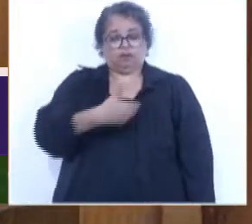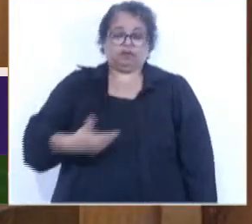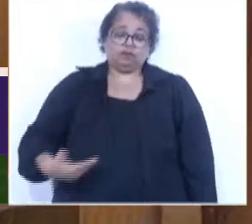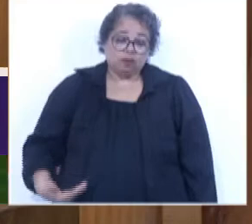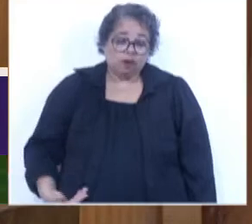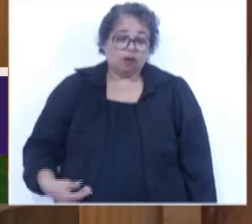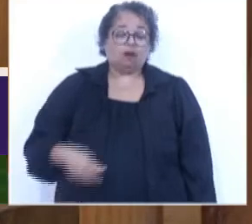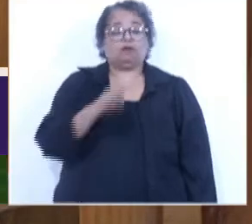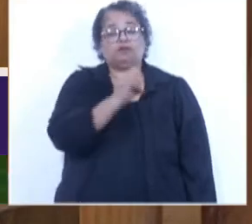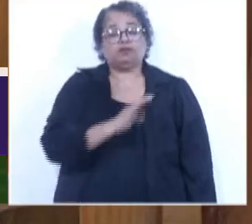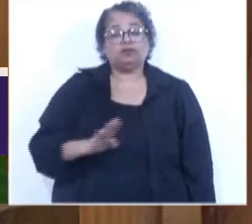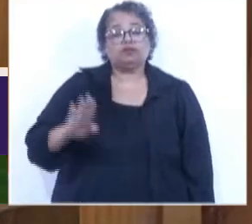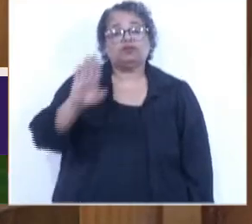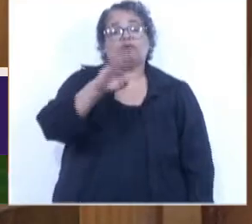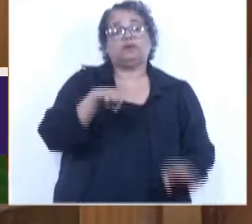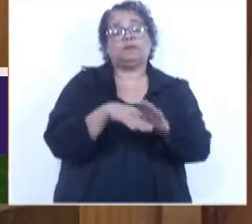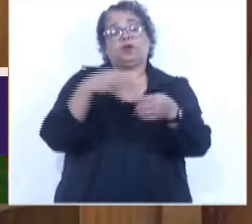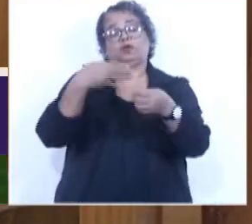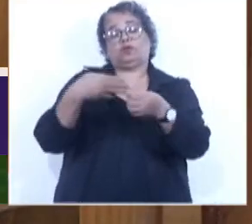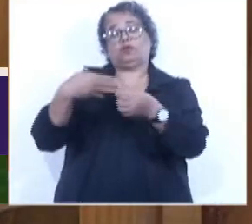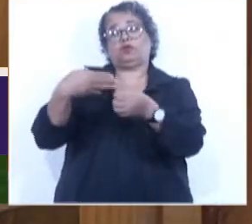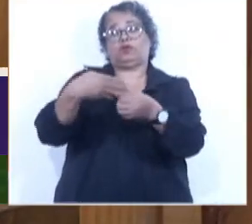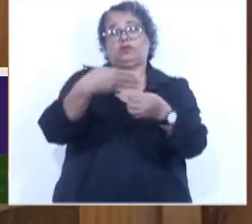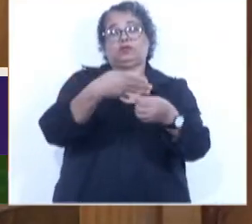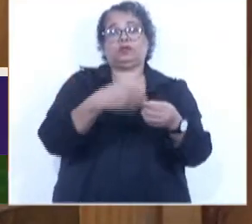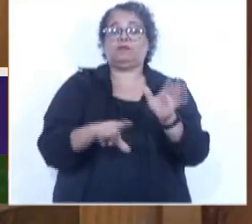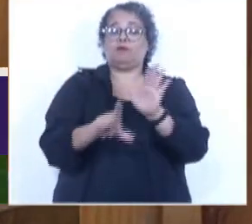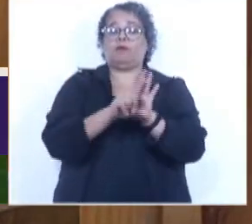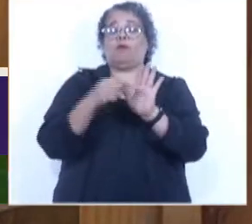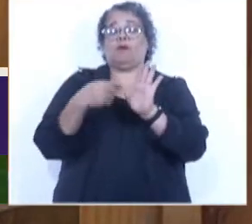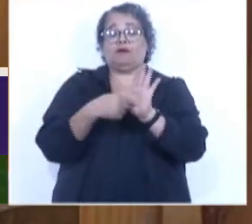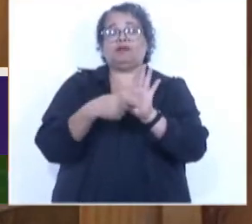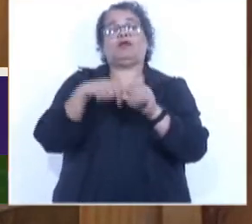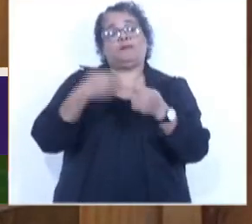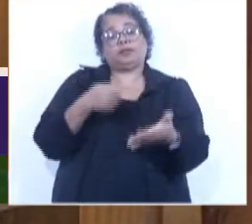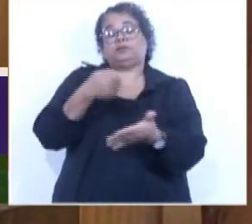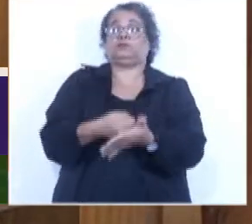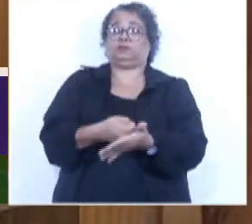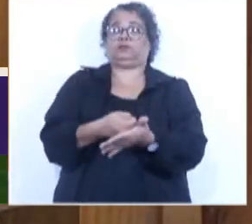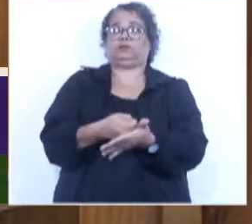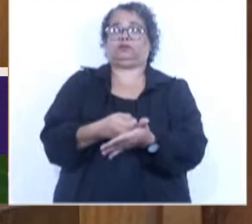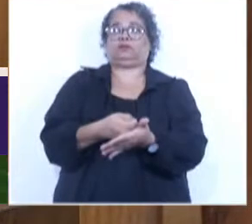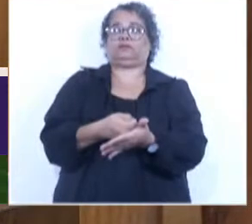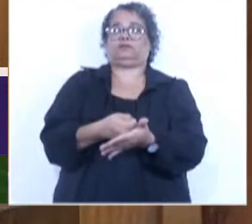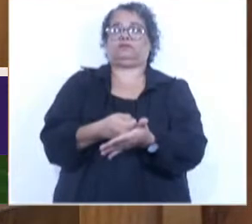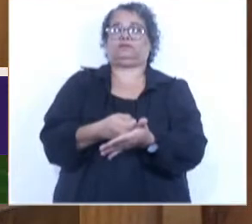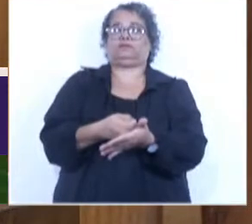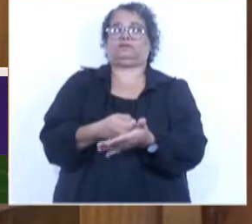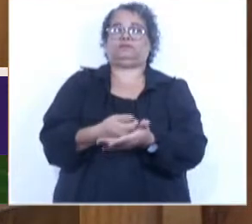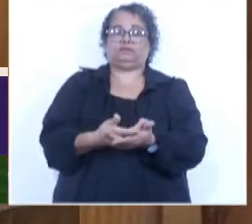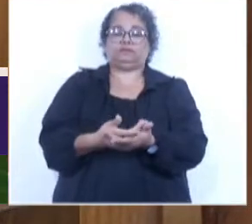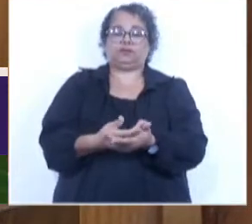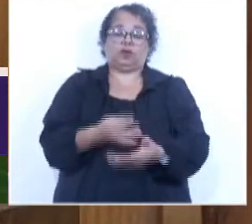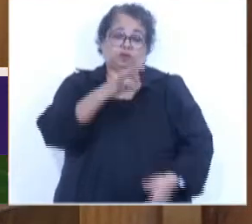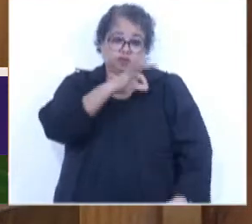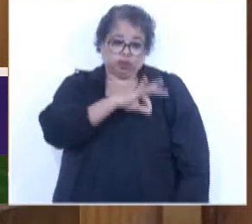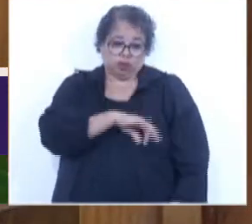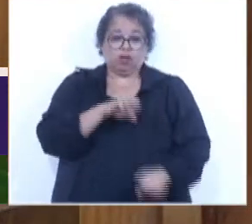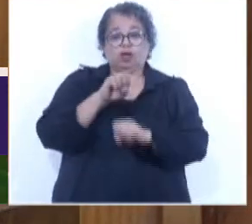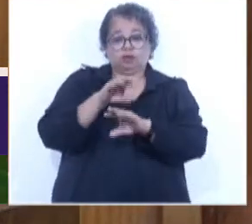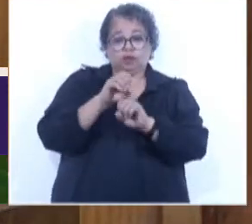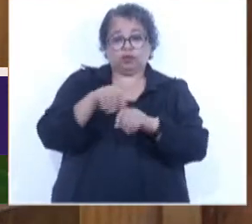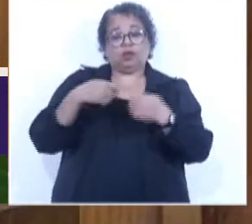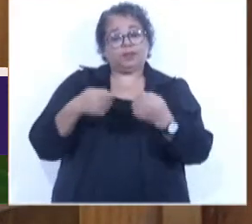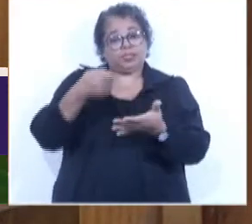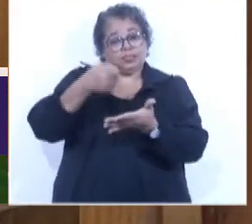dos Municípios com a lei que tem que ser cumprida o piso da educação tem que ser